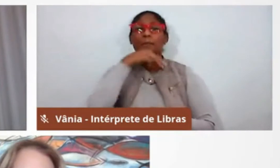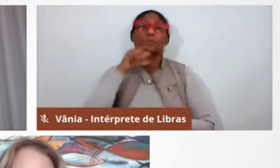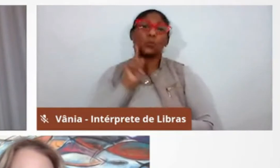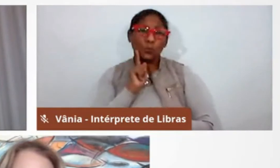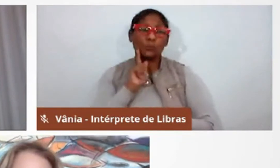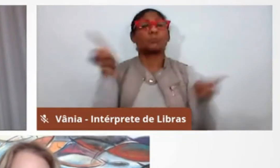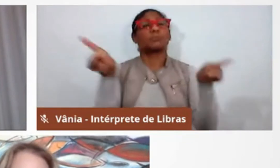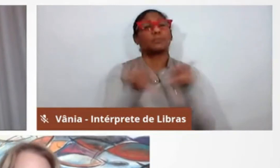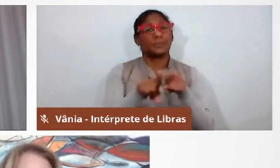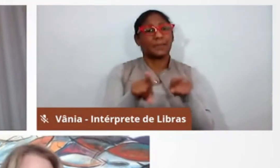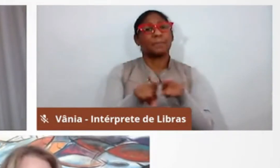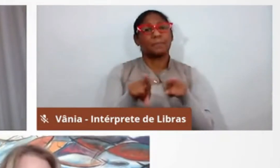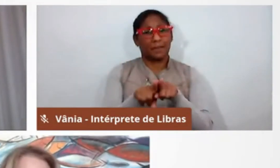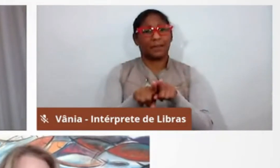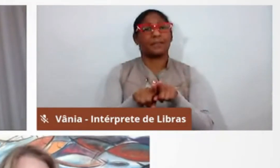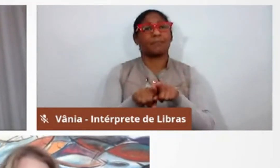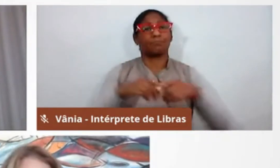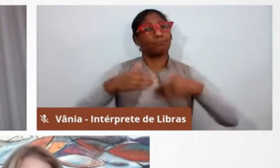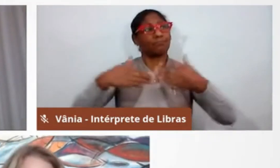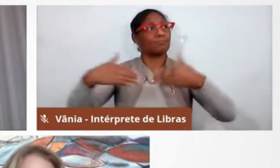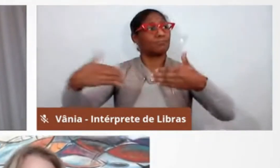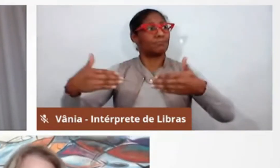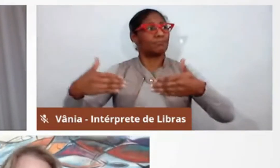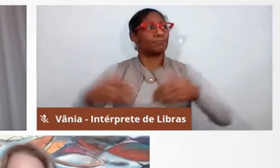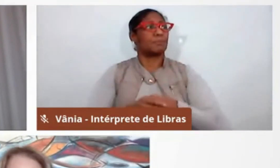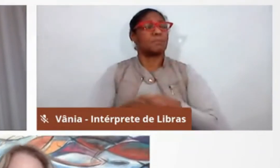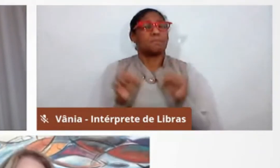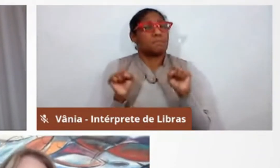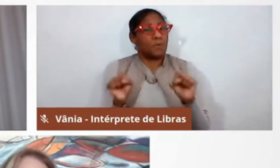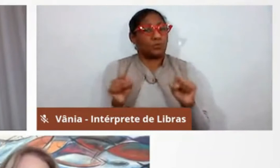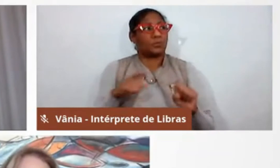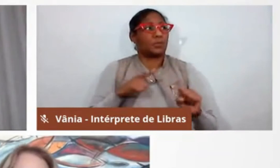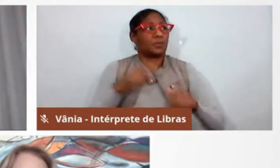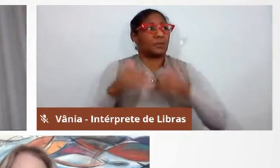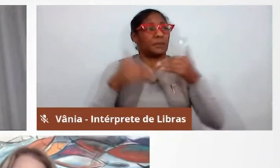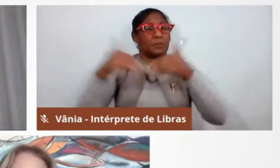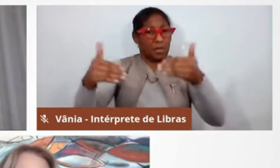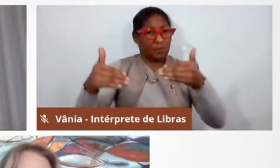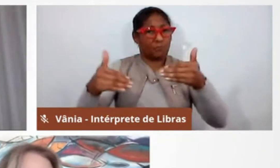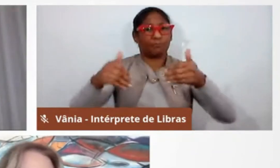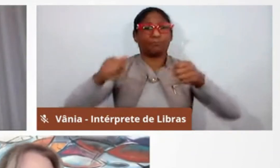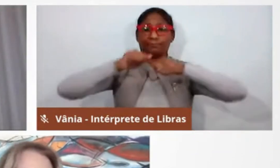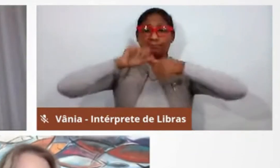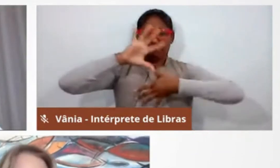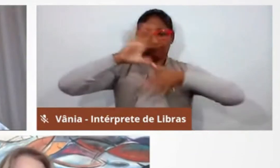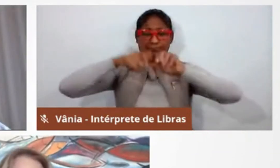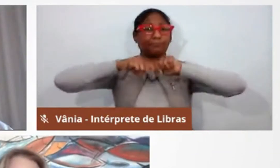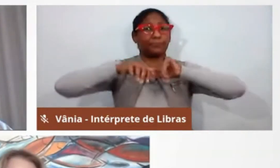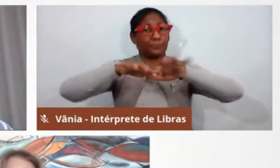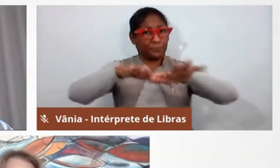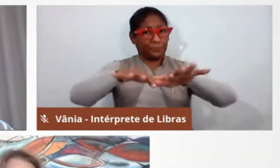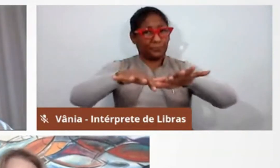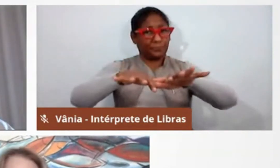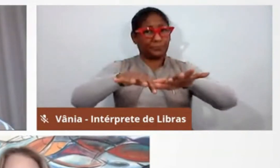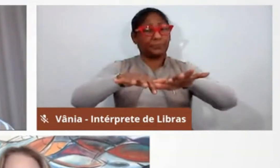o melhor, um desempenho, vamos dizer, a gente não pode dizer melhor desempenho, né, numa pandemia, mas que tem um desempenho